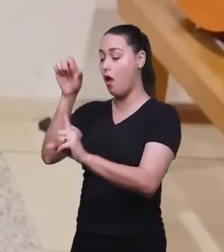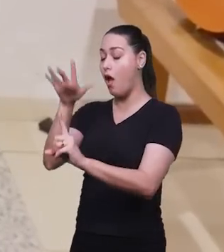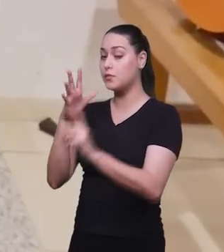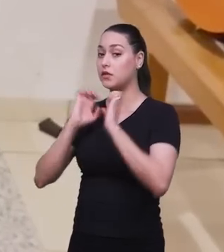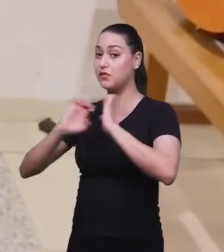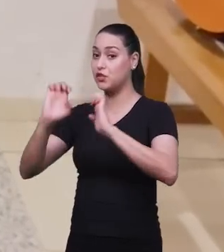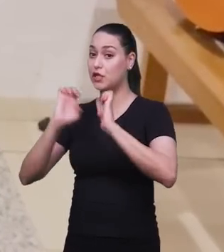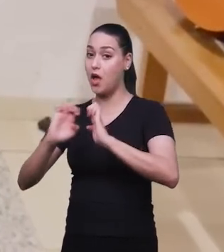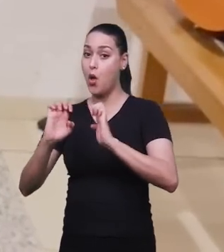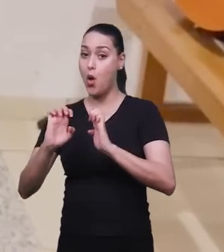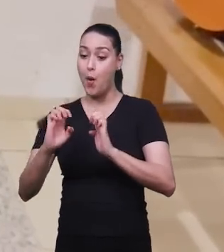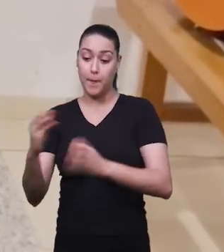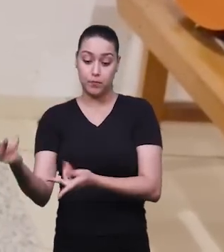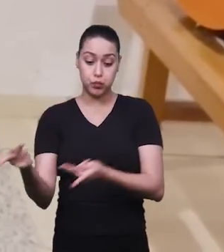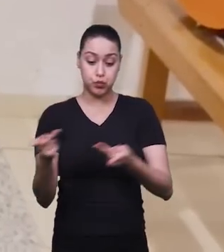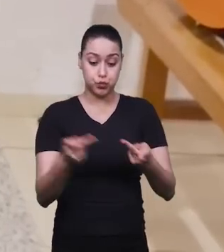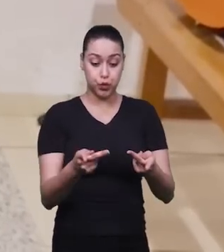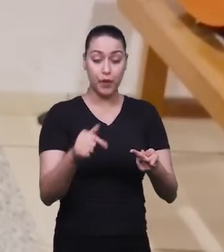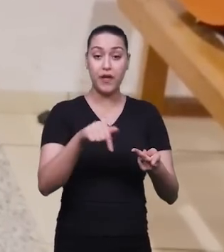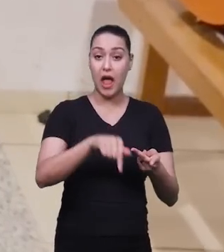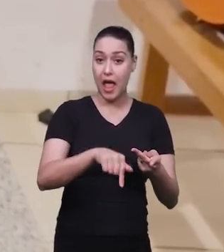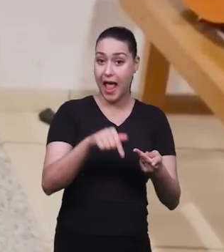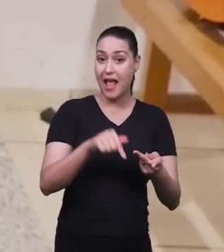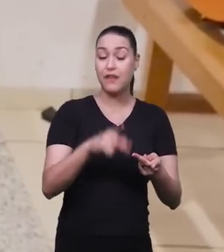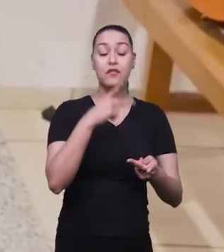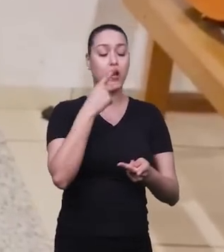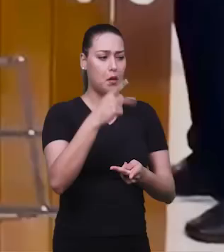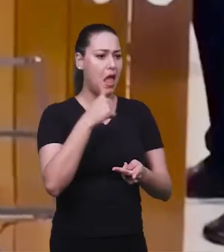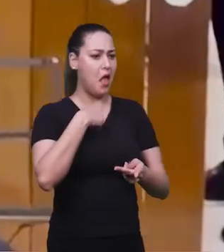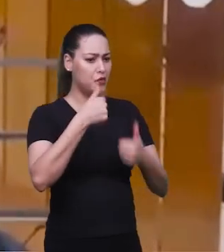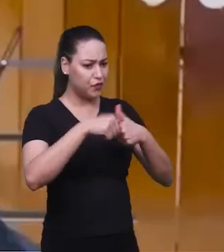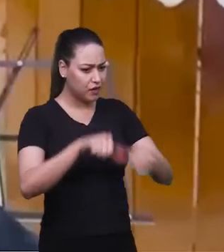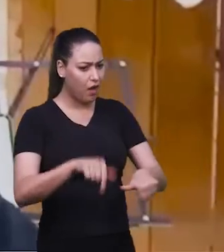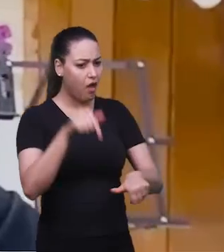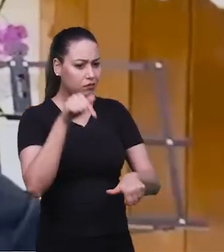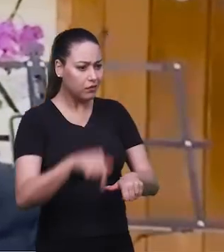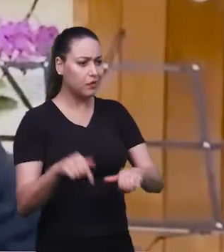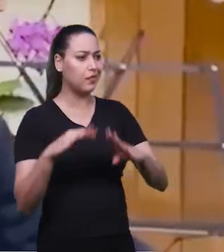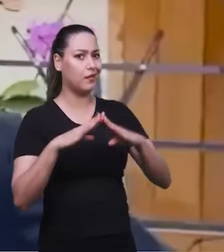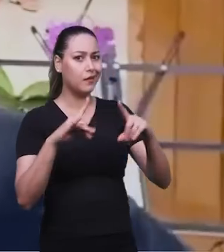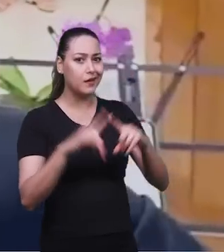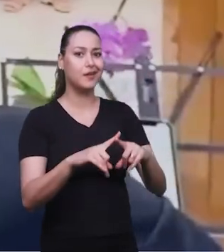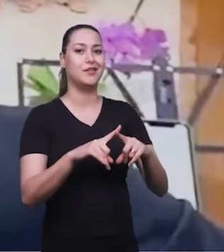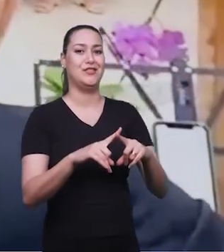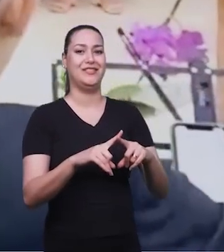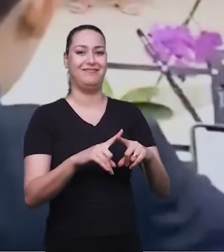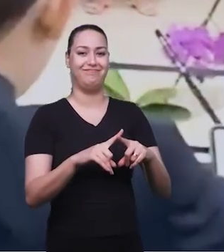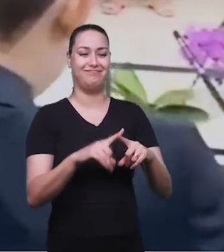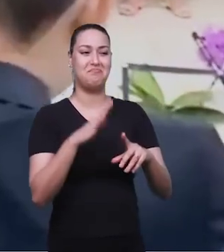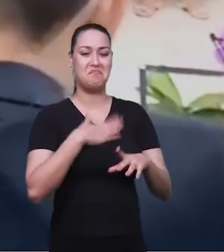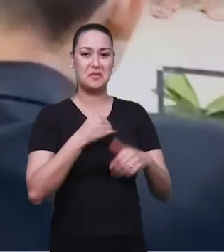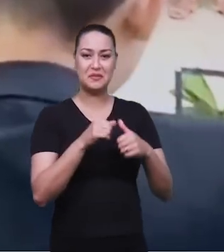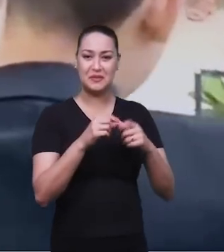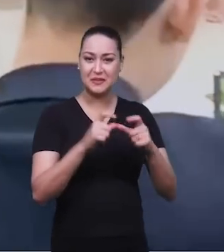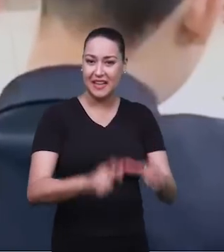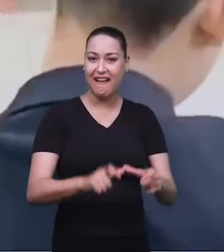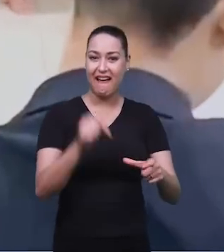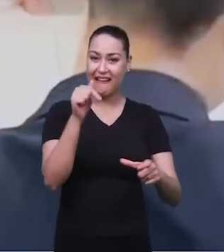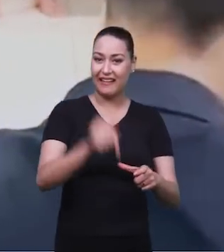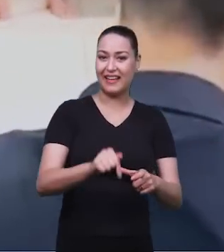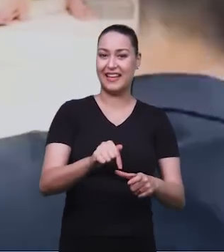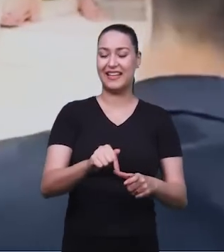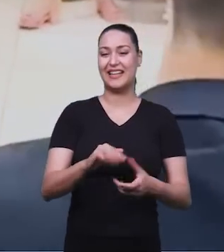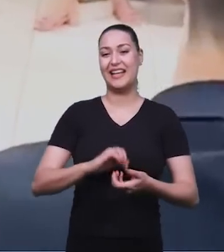aqui conosco e disse que o lugar dela é aqui, a família dela é aqui. Tive experiência também de um visitante que